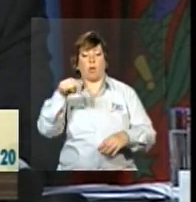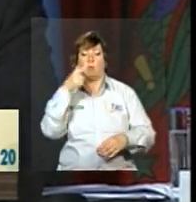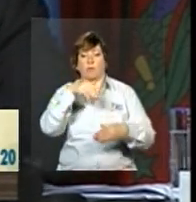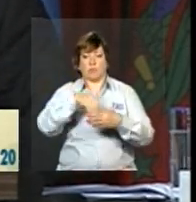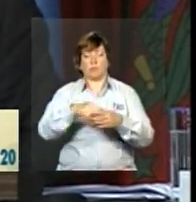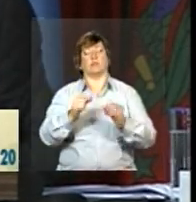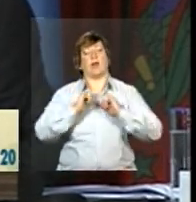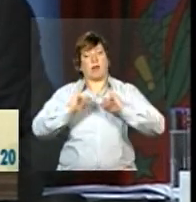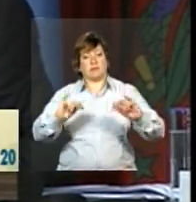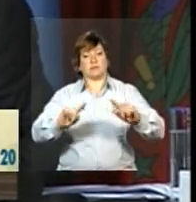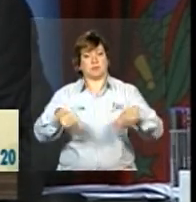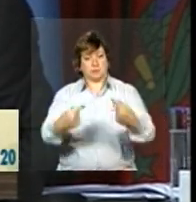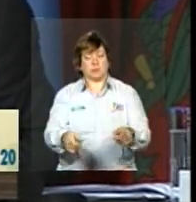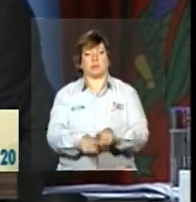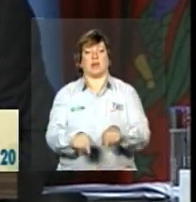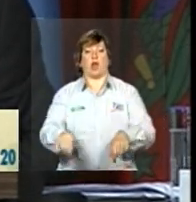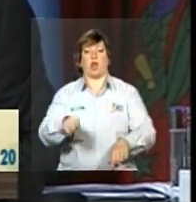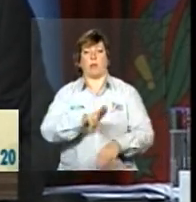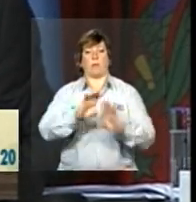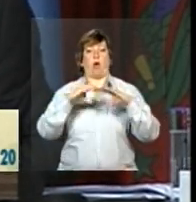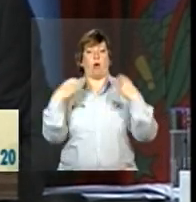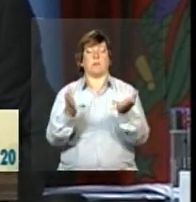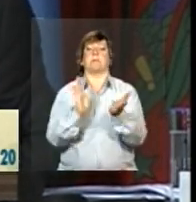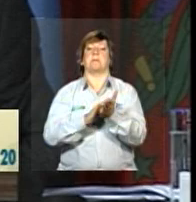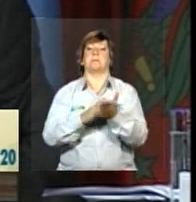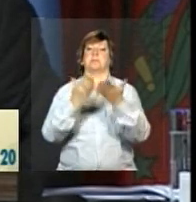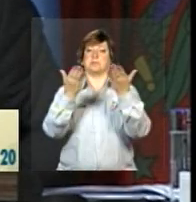Em nome da conferência, parabenizo os